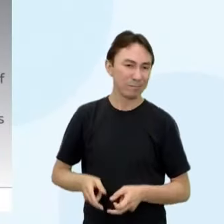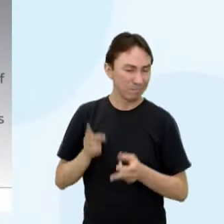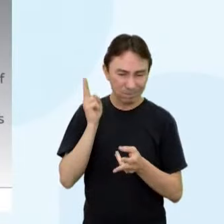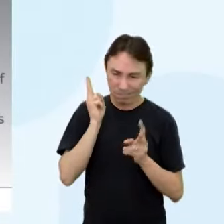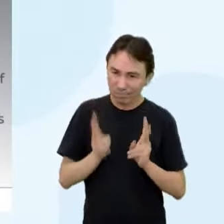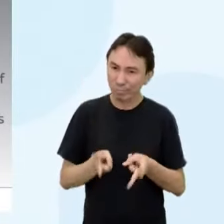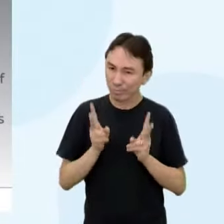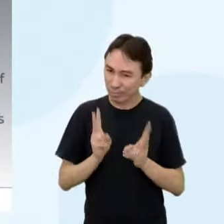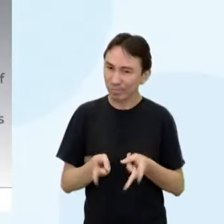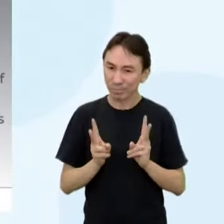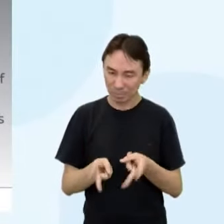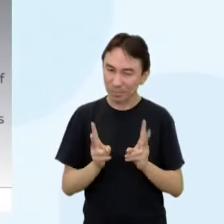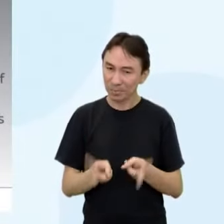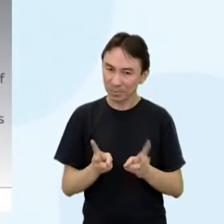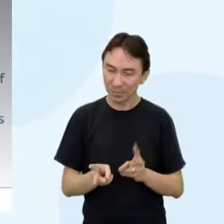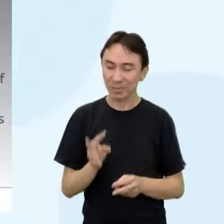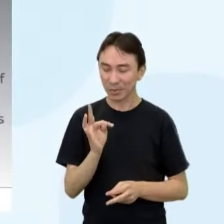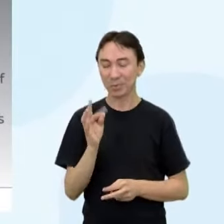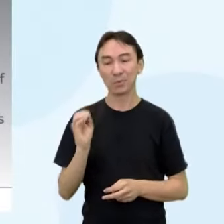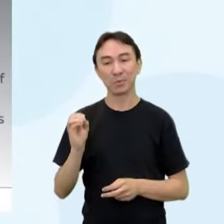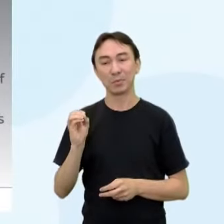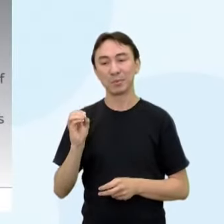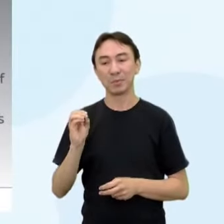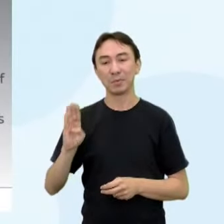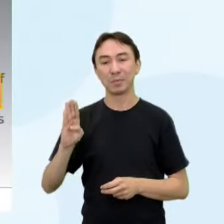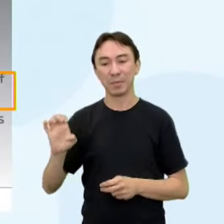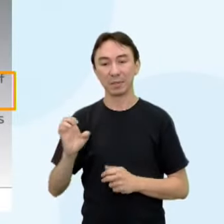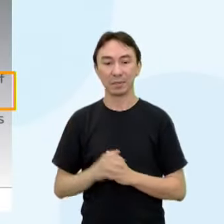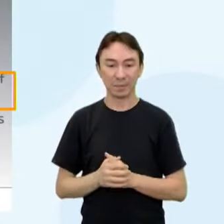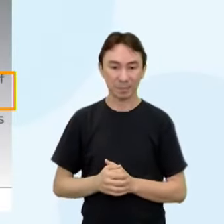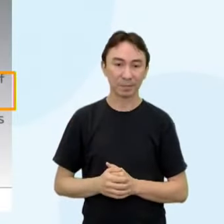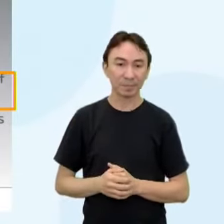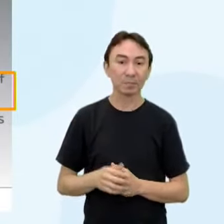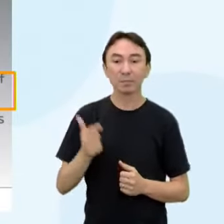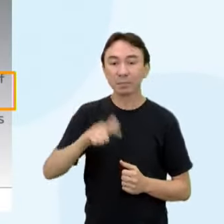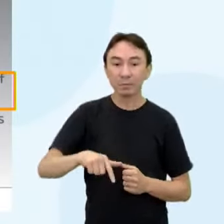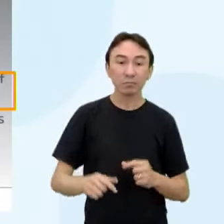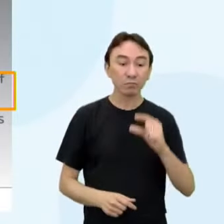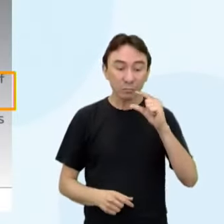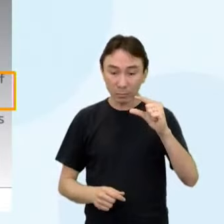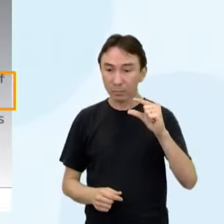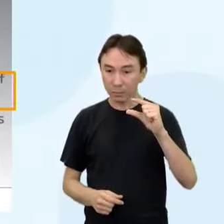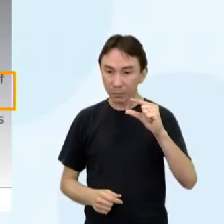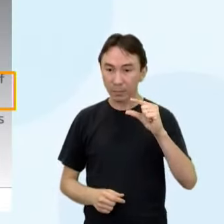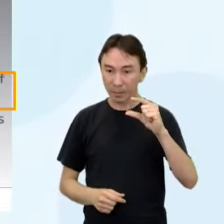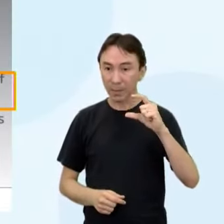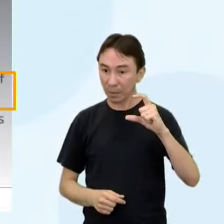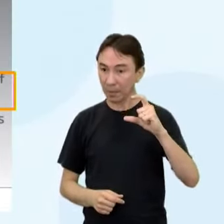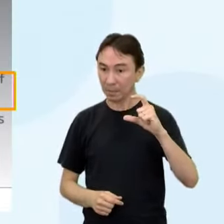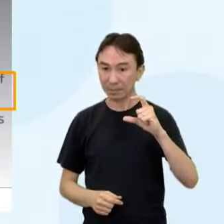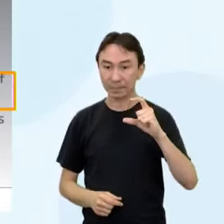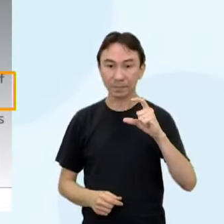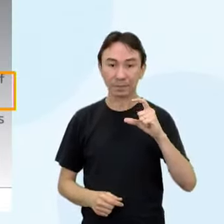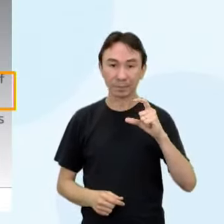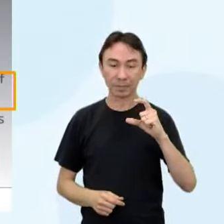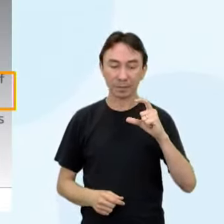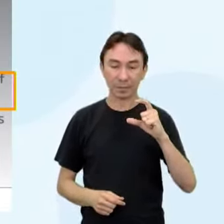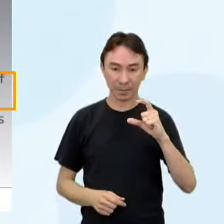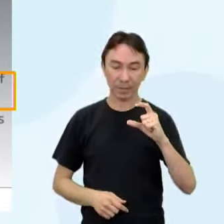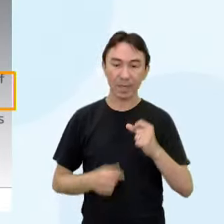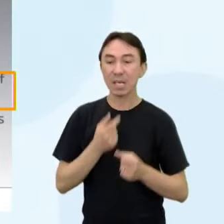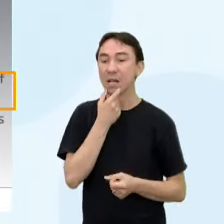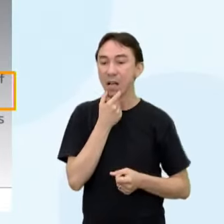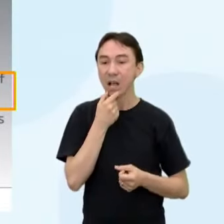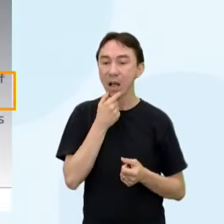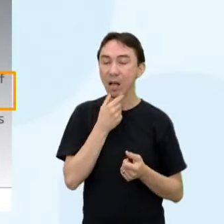vida. Right? Vamos lá agora para os 3 últimos parágrafos e o próximo está ali para vocês. Ó. Pluto's surface is